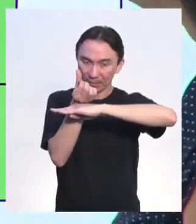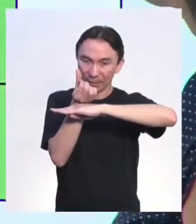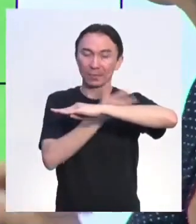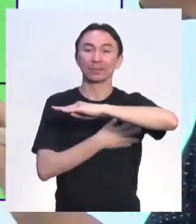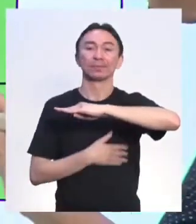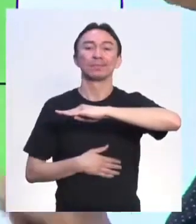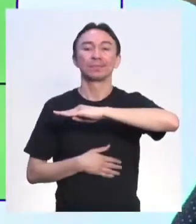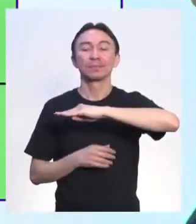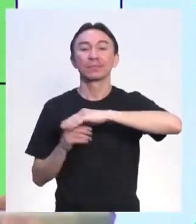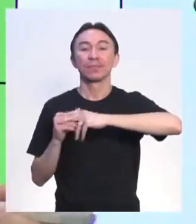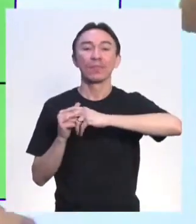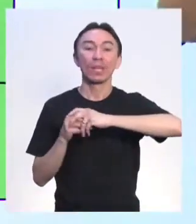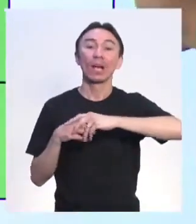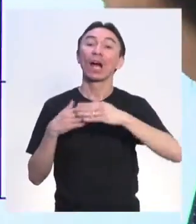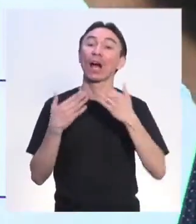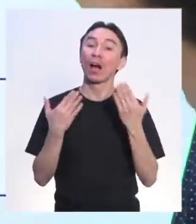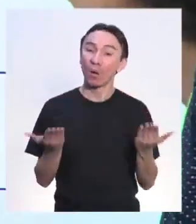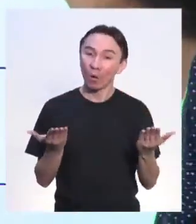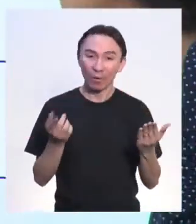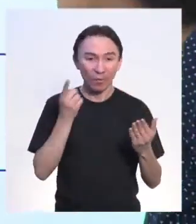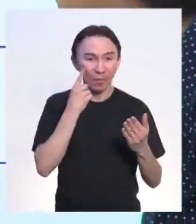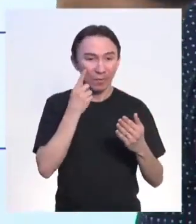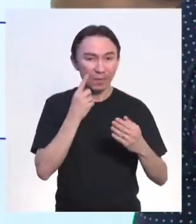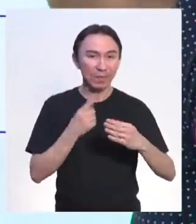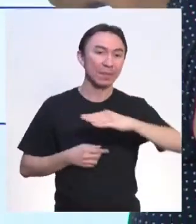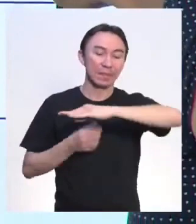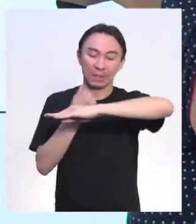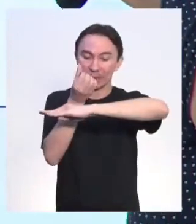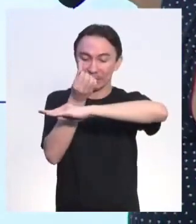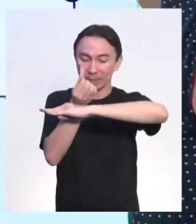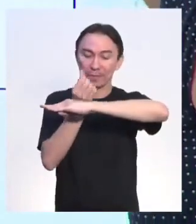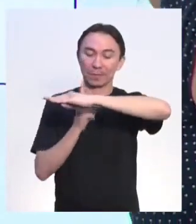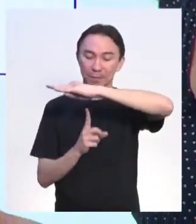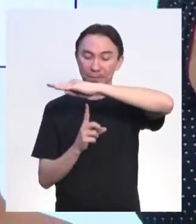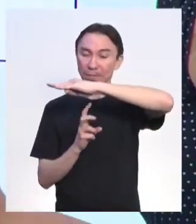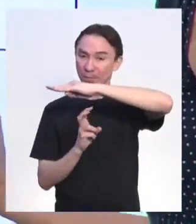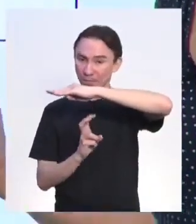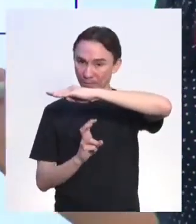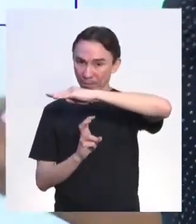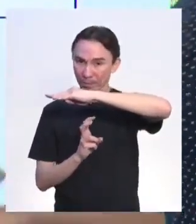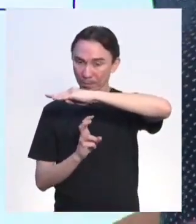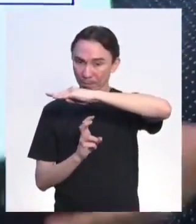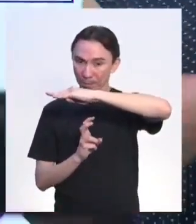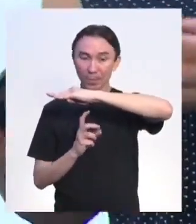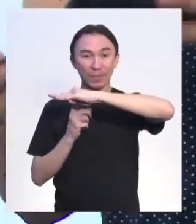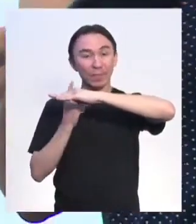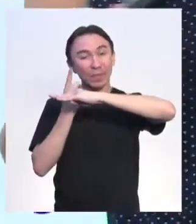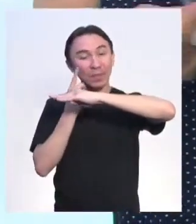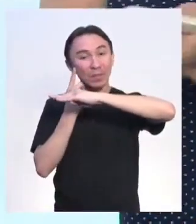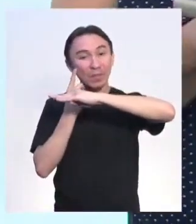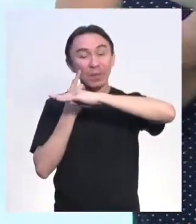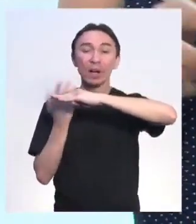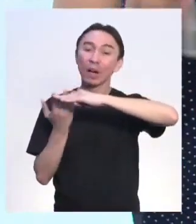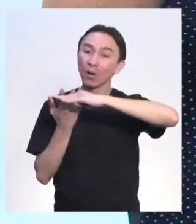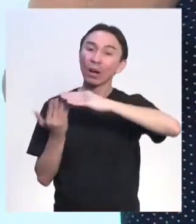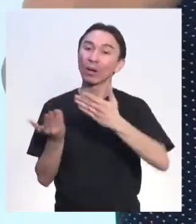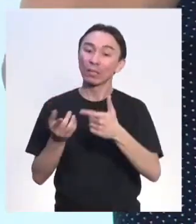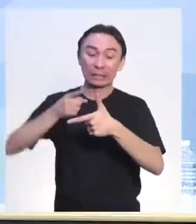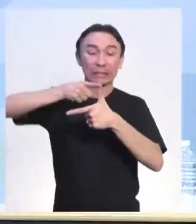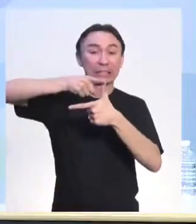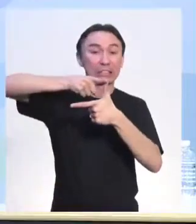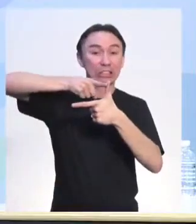Perfeito. Agora eu vou pegar essa fração, 6 quinzeavos, vou efetuar a